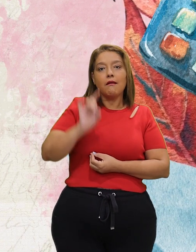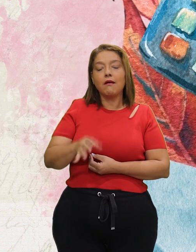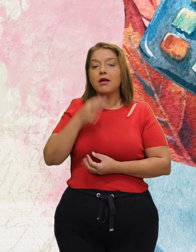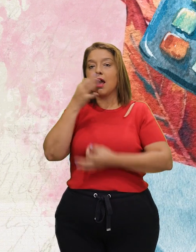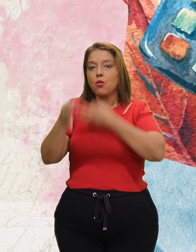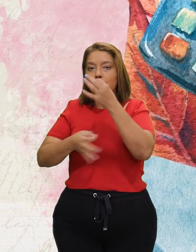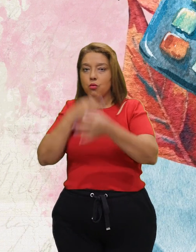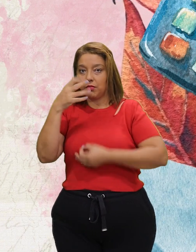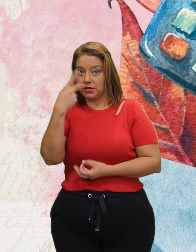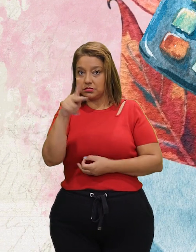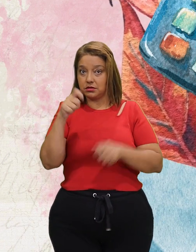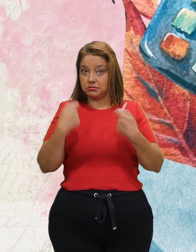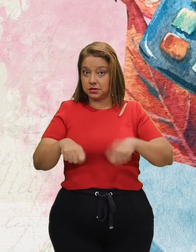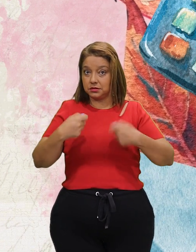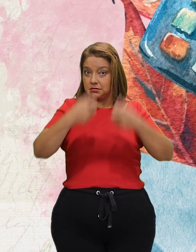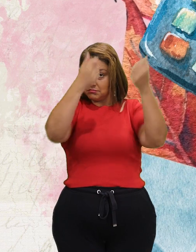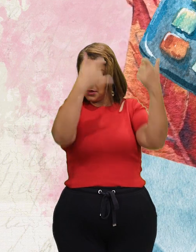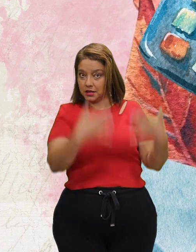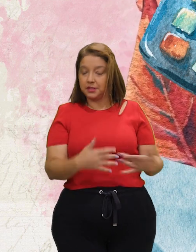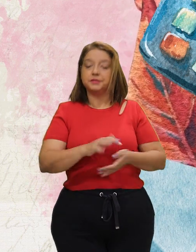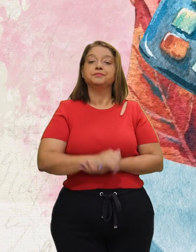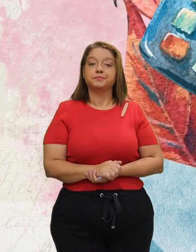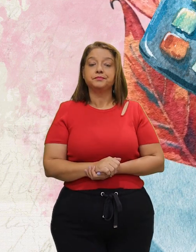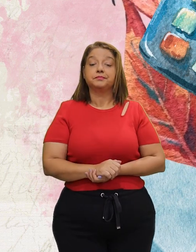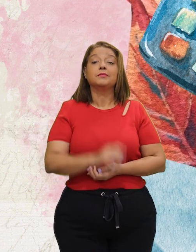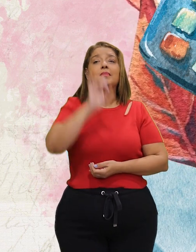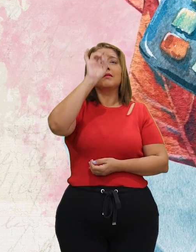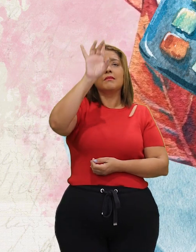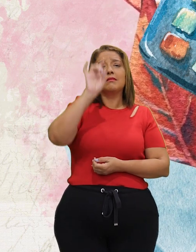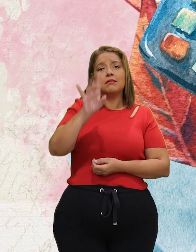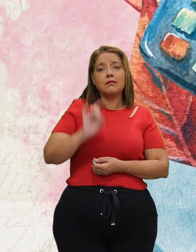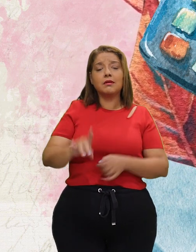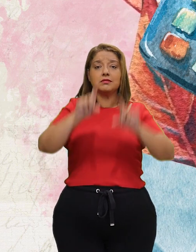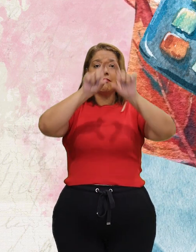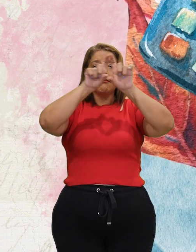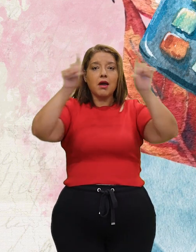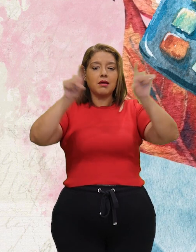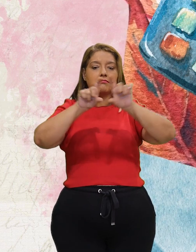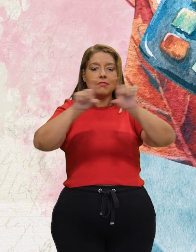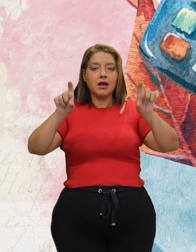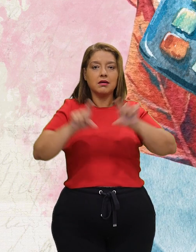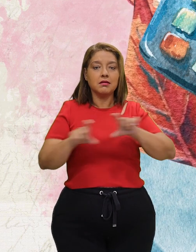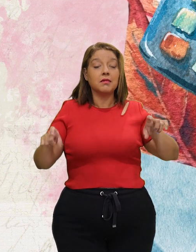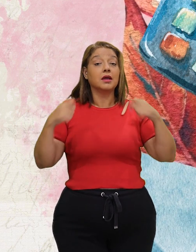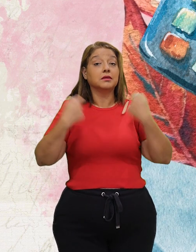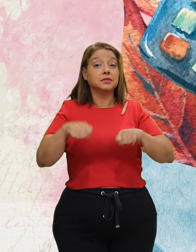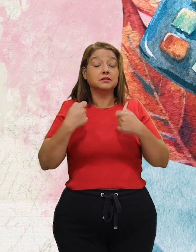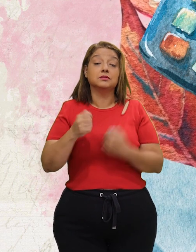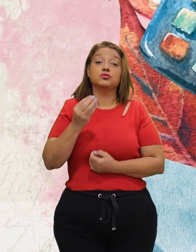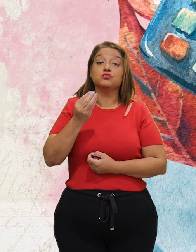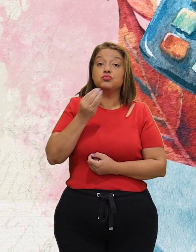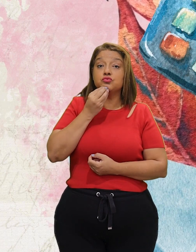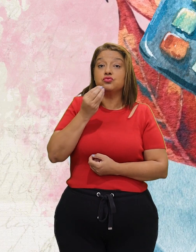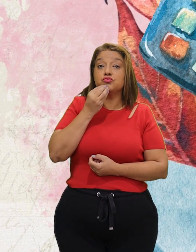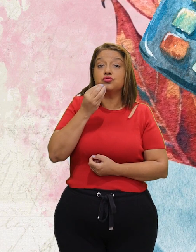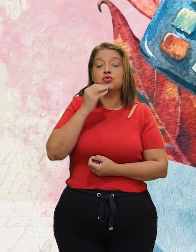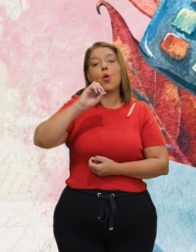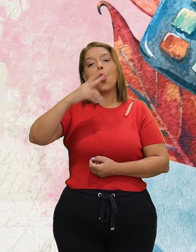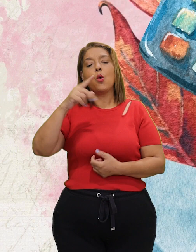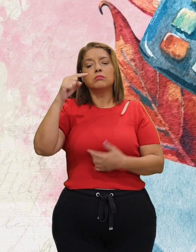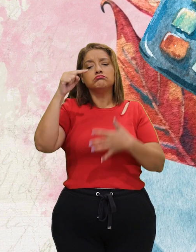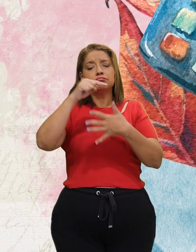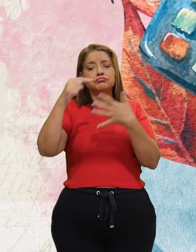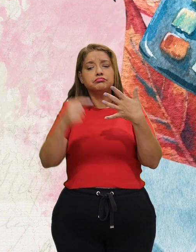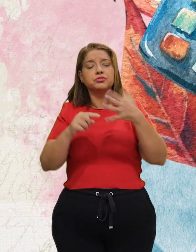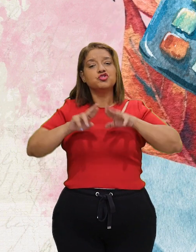argumento. Cada parágrafo, então, deve enfocar um motivo ou aspecto diferente que